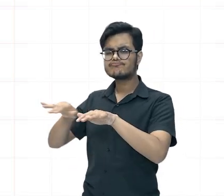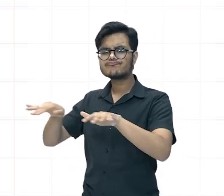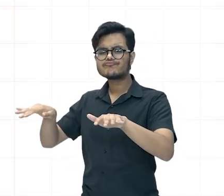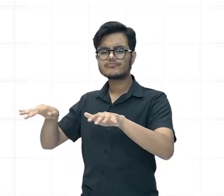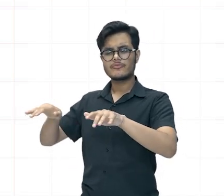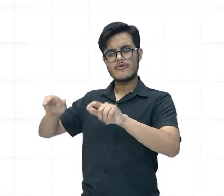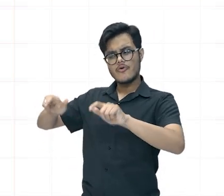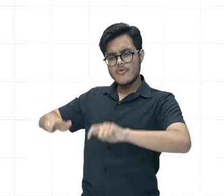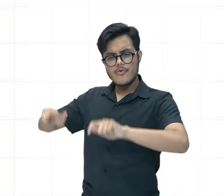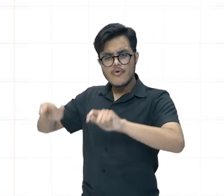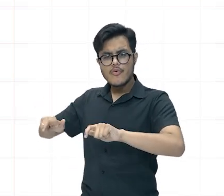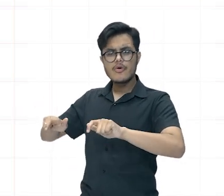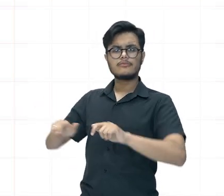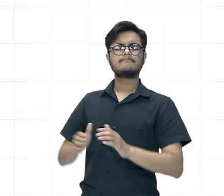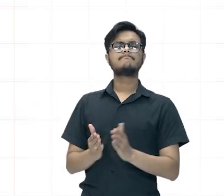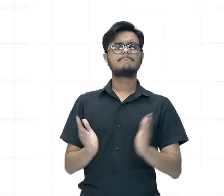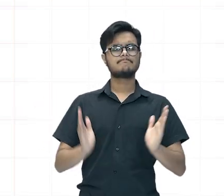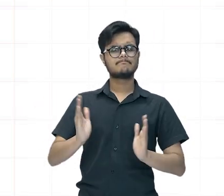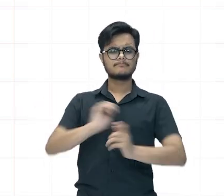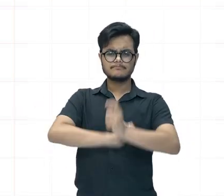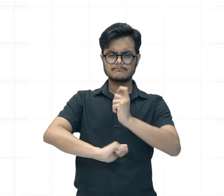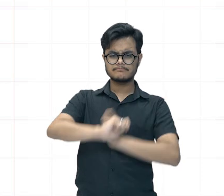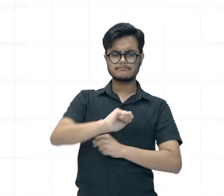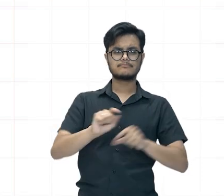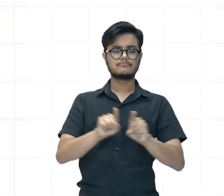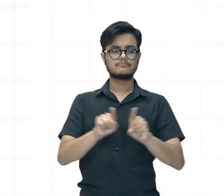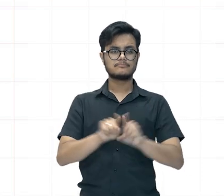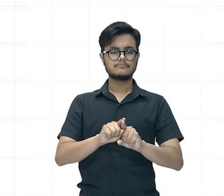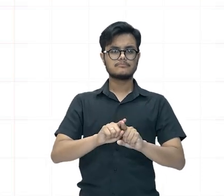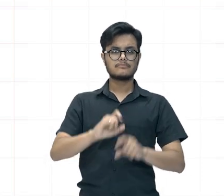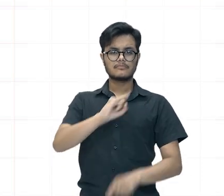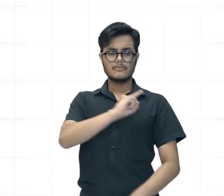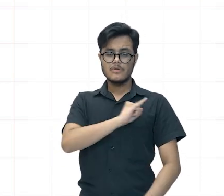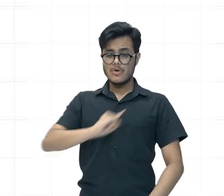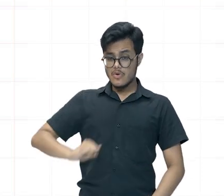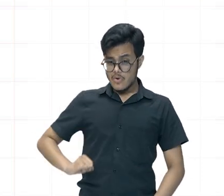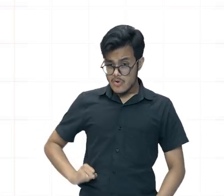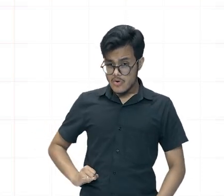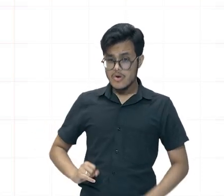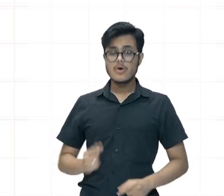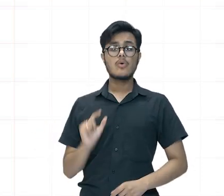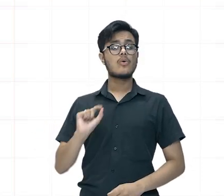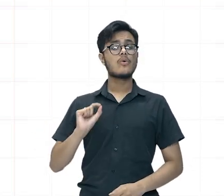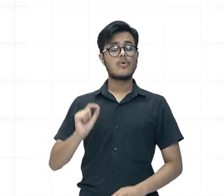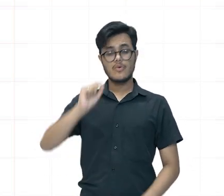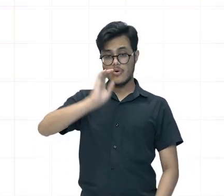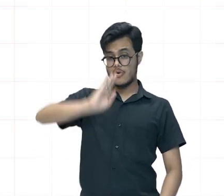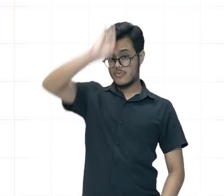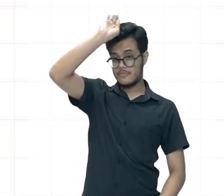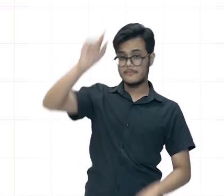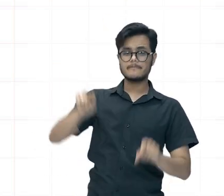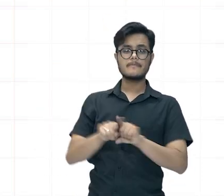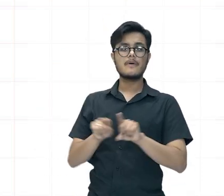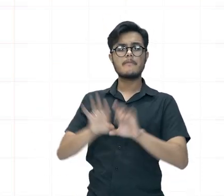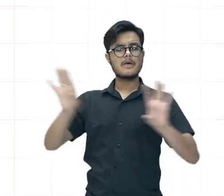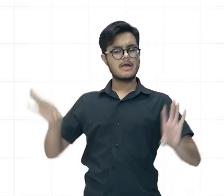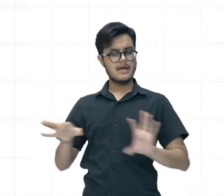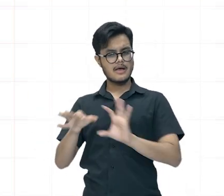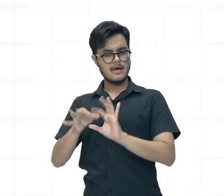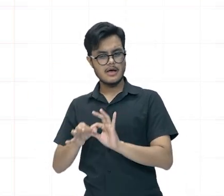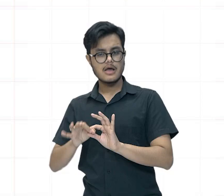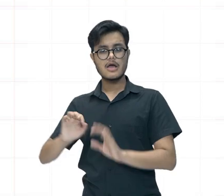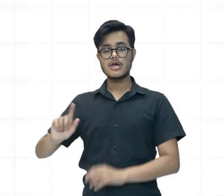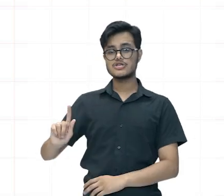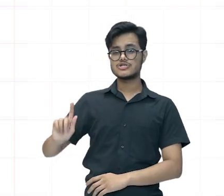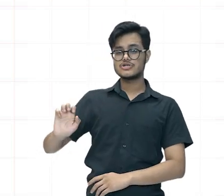ocidental era resultado específico de uma fusão dos legados romano e germânico.